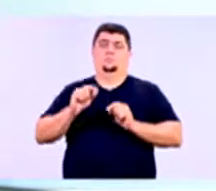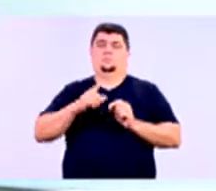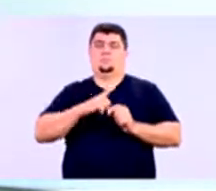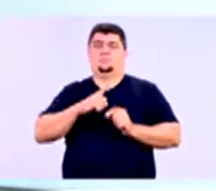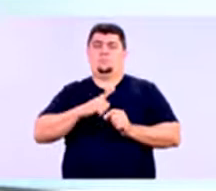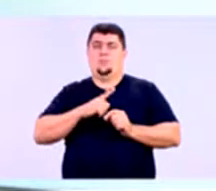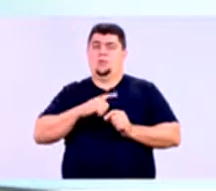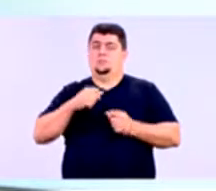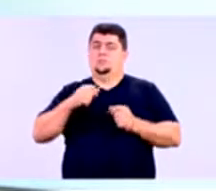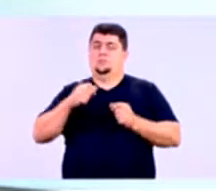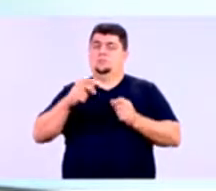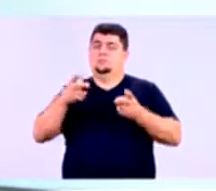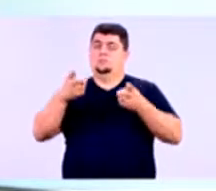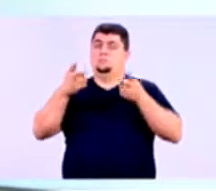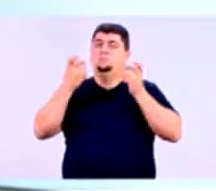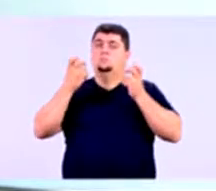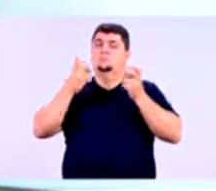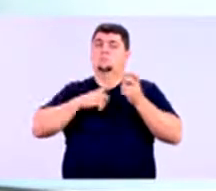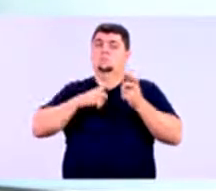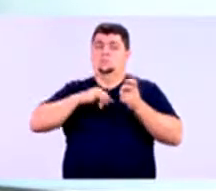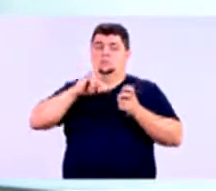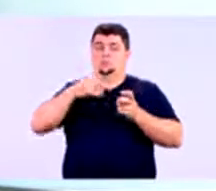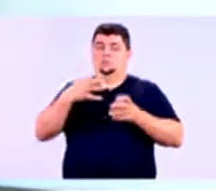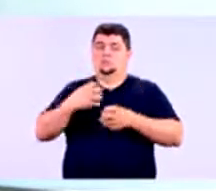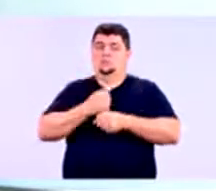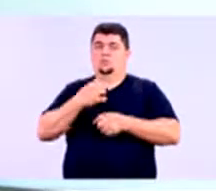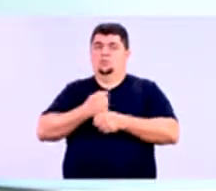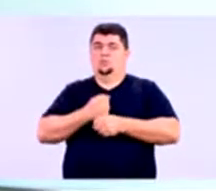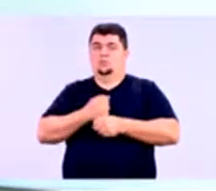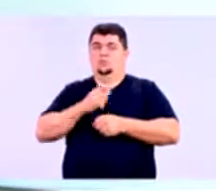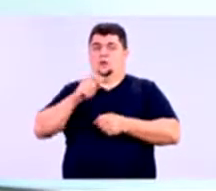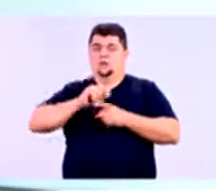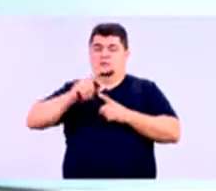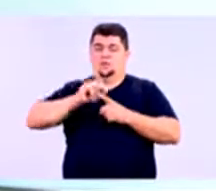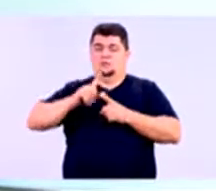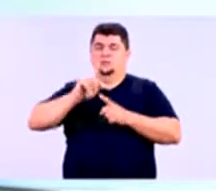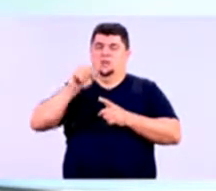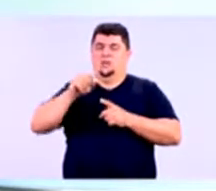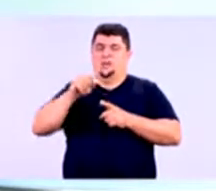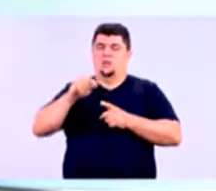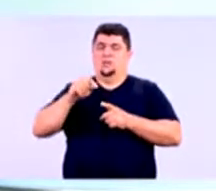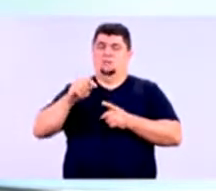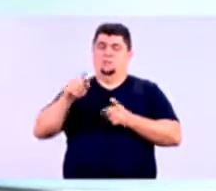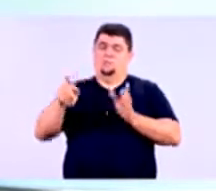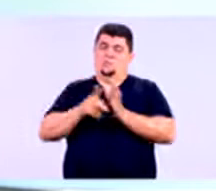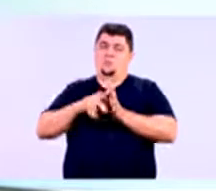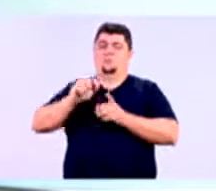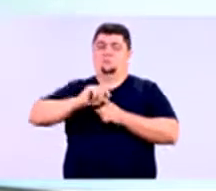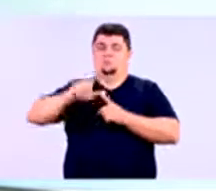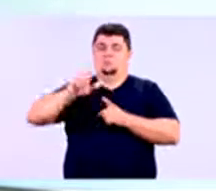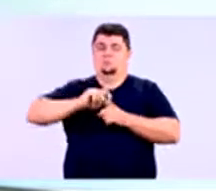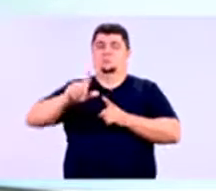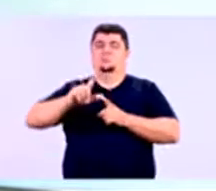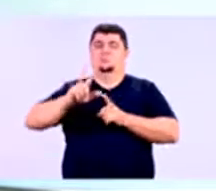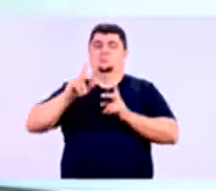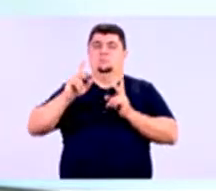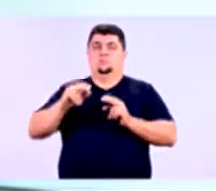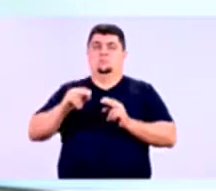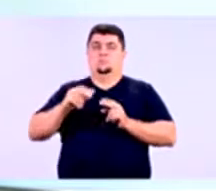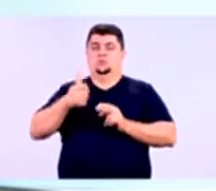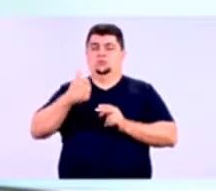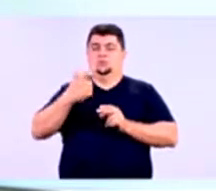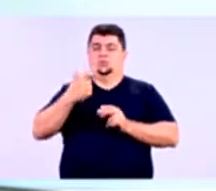para um detalhe. Em juros compostos, essa taxa vai ser calculada sobre a mesma durante